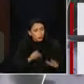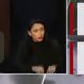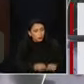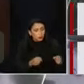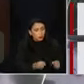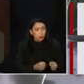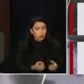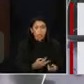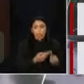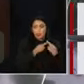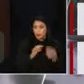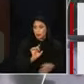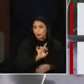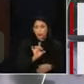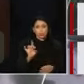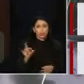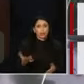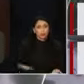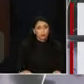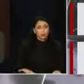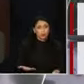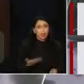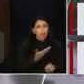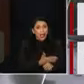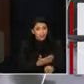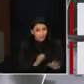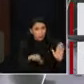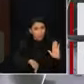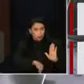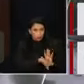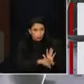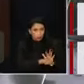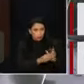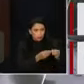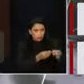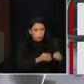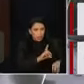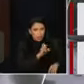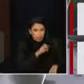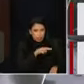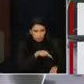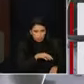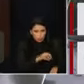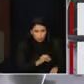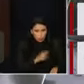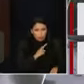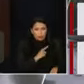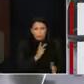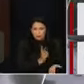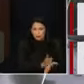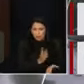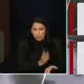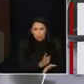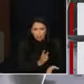de cada um. A prática de um crime de dano qualificado, mesmo durante um